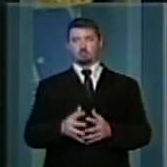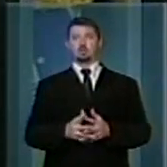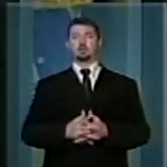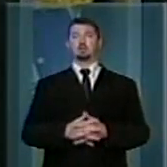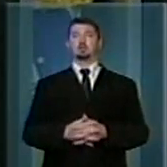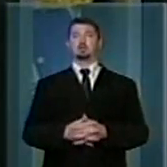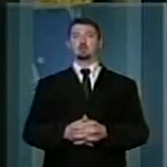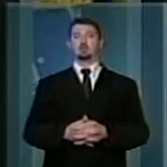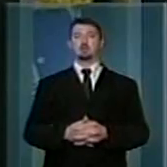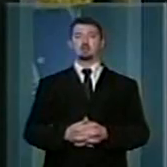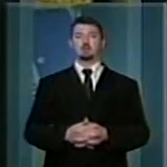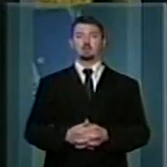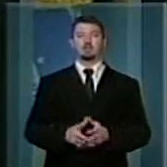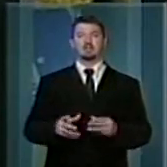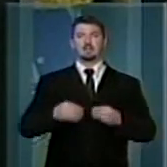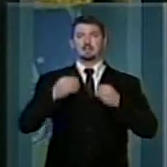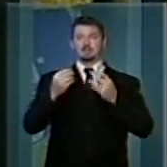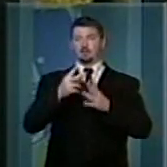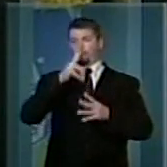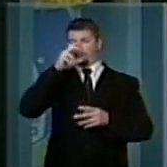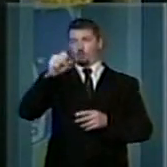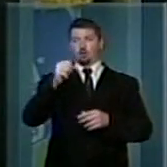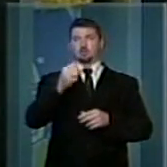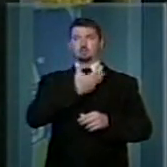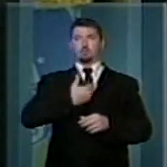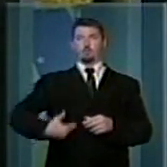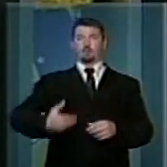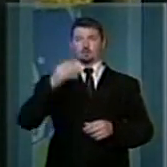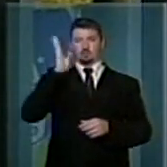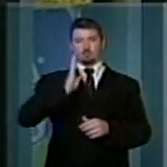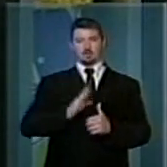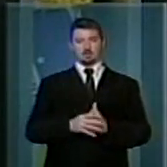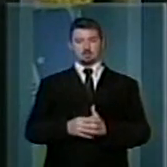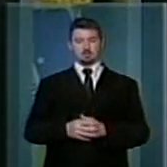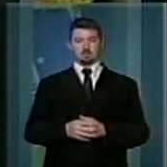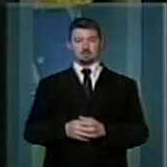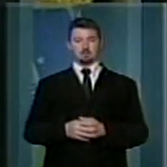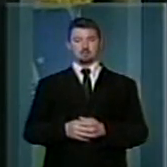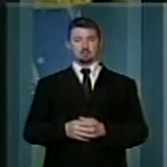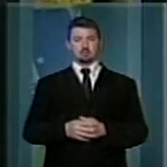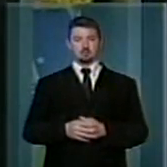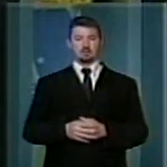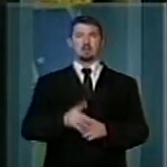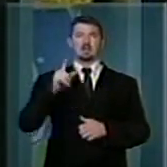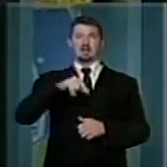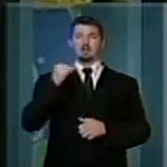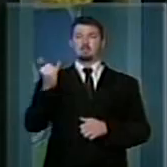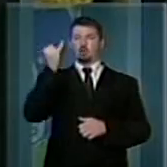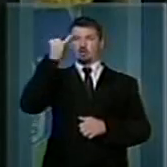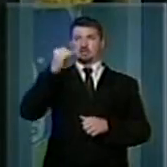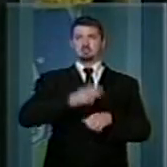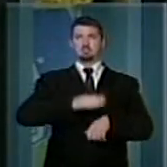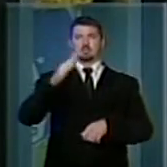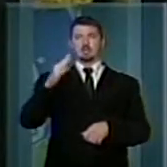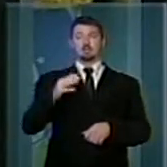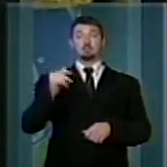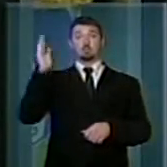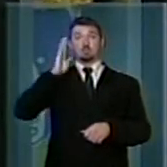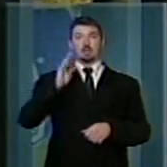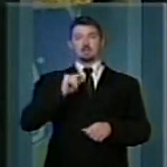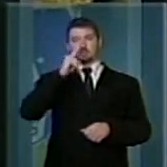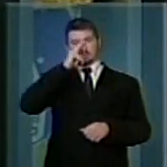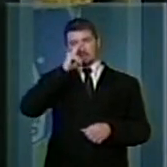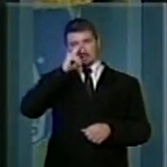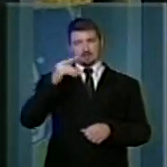Rousseff fortaleceram o Estado brasileiro. O Estado brasileiro foi fundamental para tirar o Brasil da